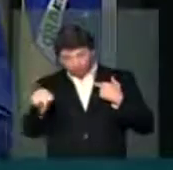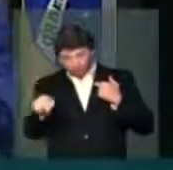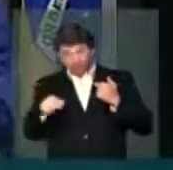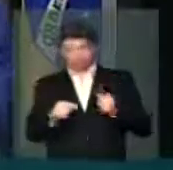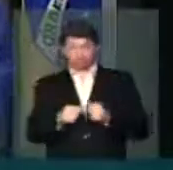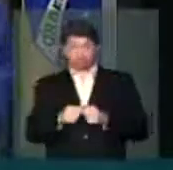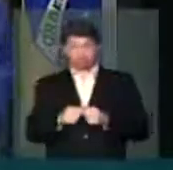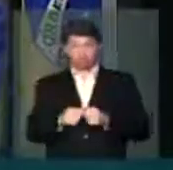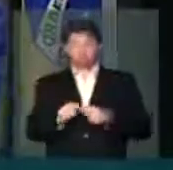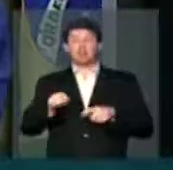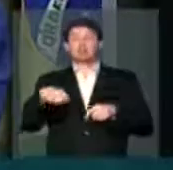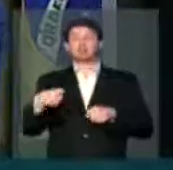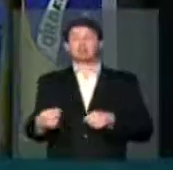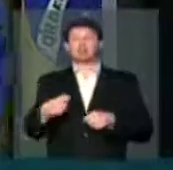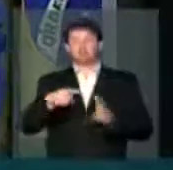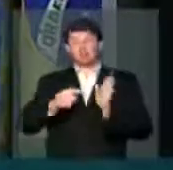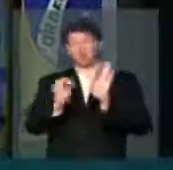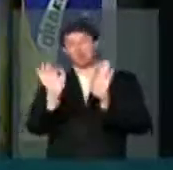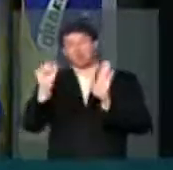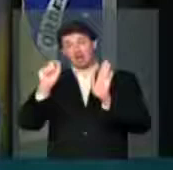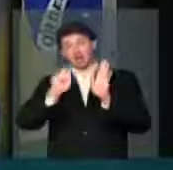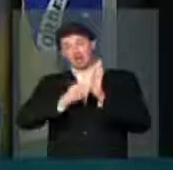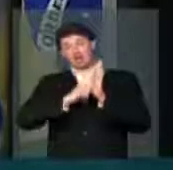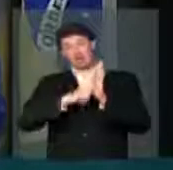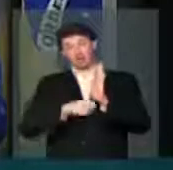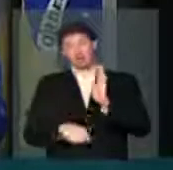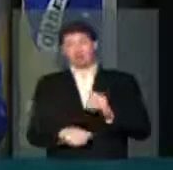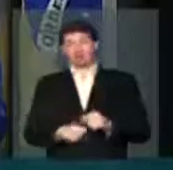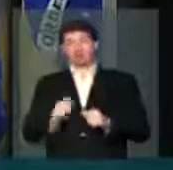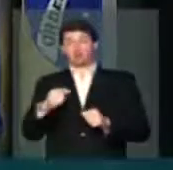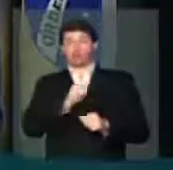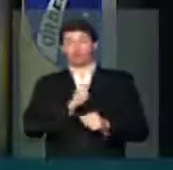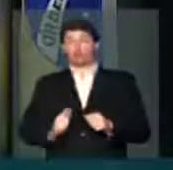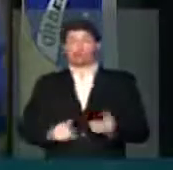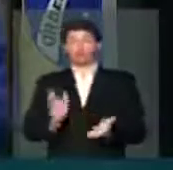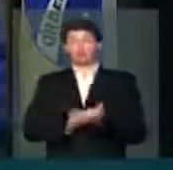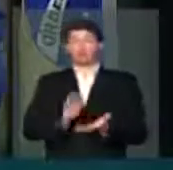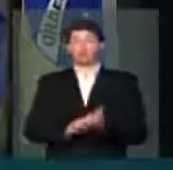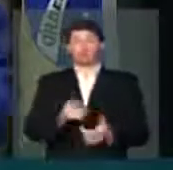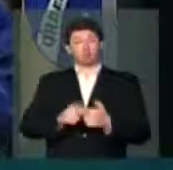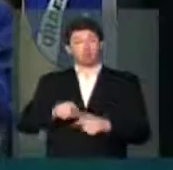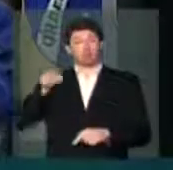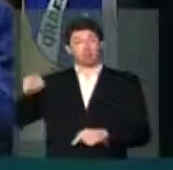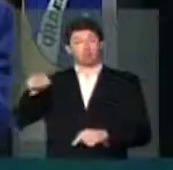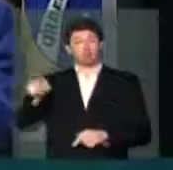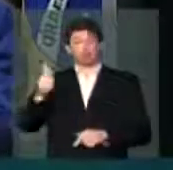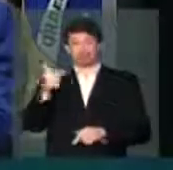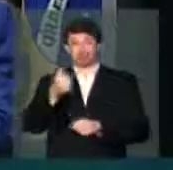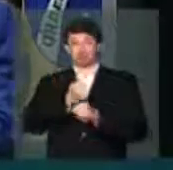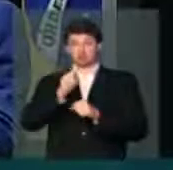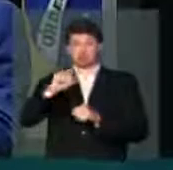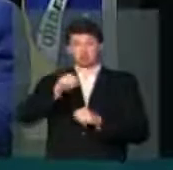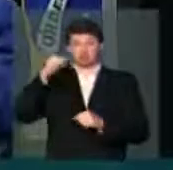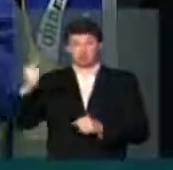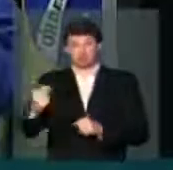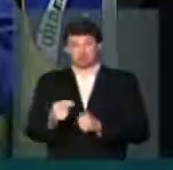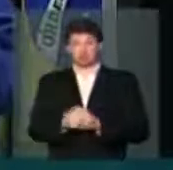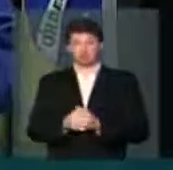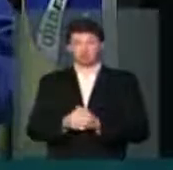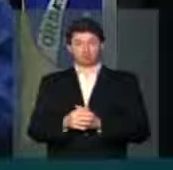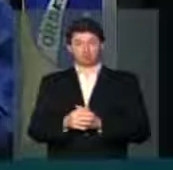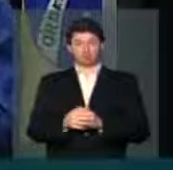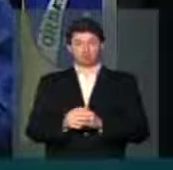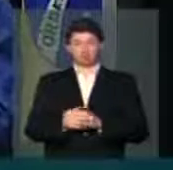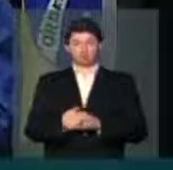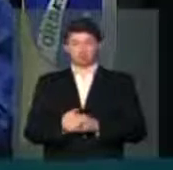problemas é quem tem a caneta e quem tem o governo na mão. Porque foram eles que, após 12 anos,